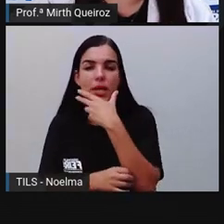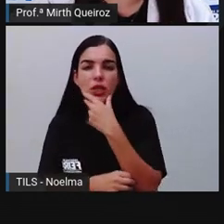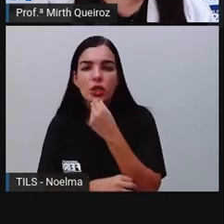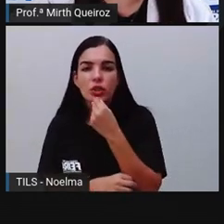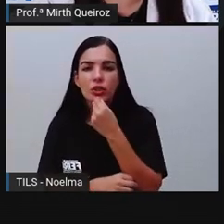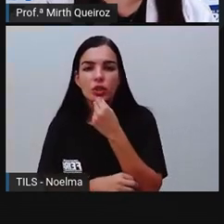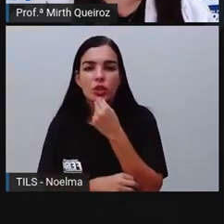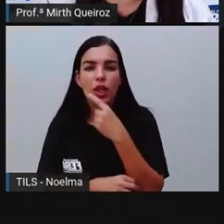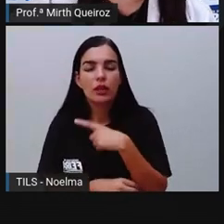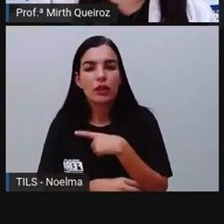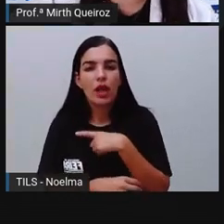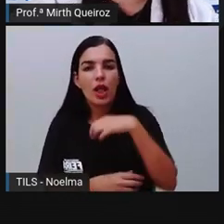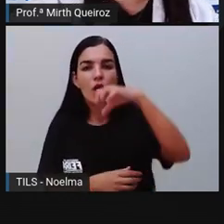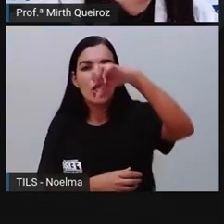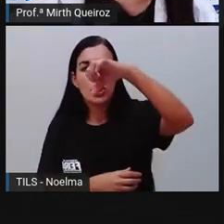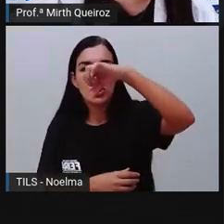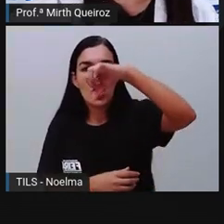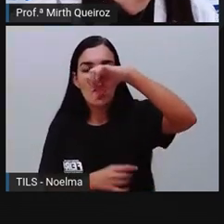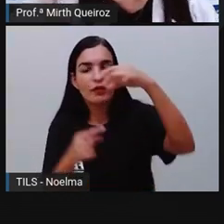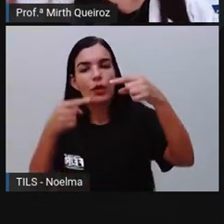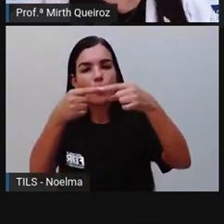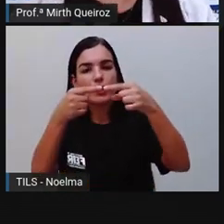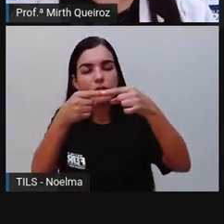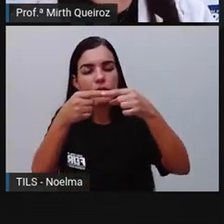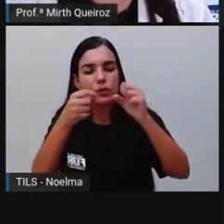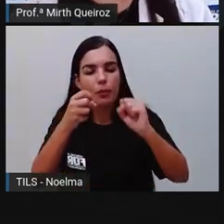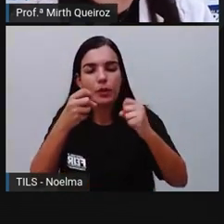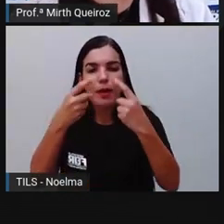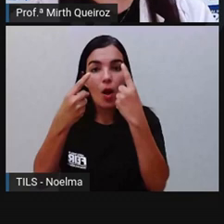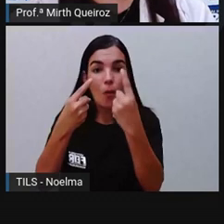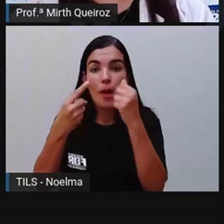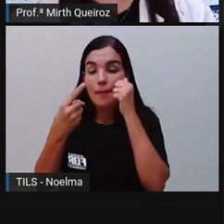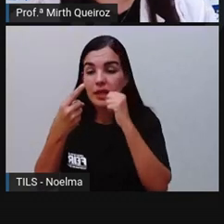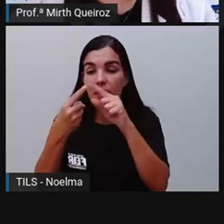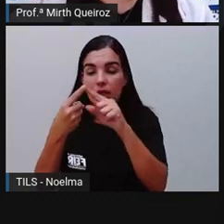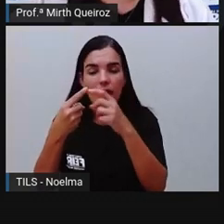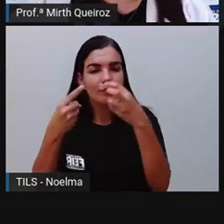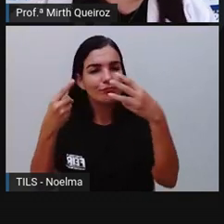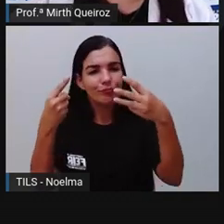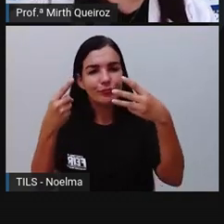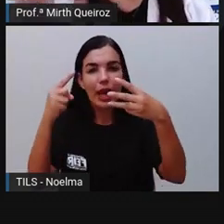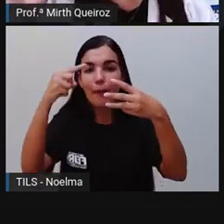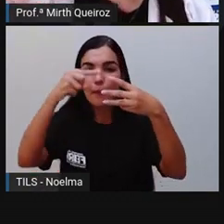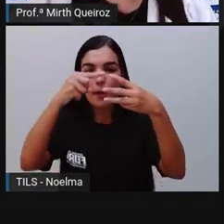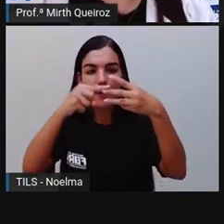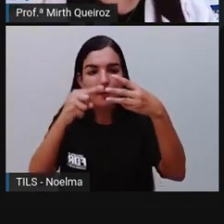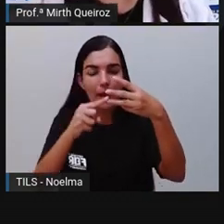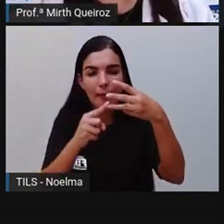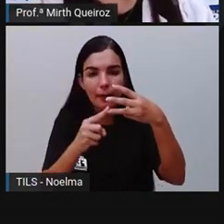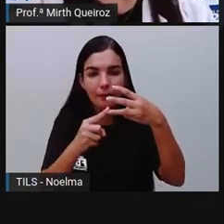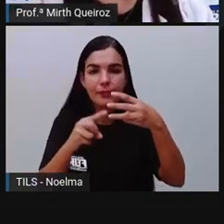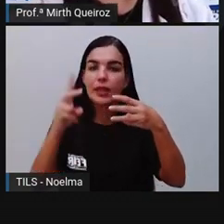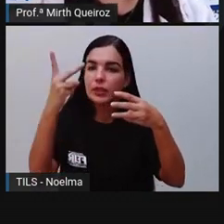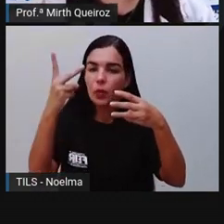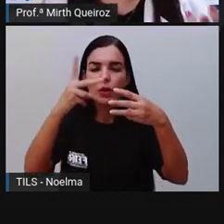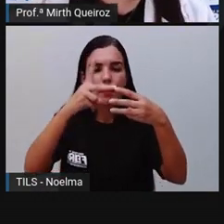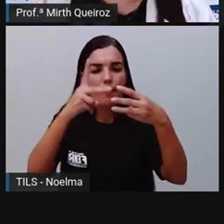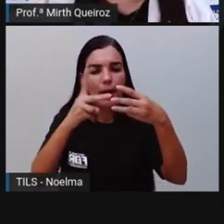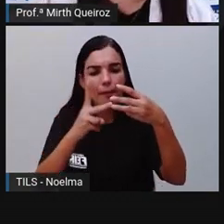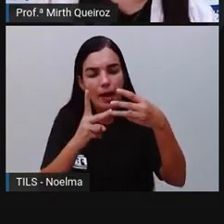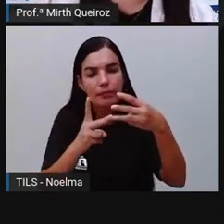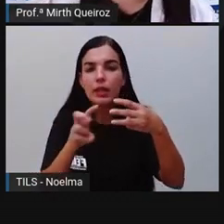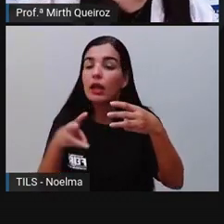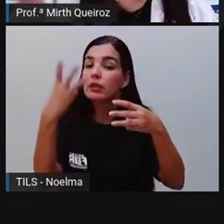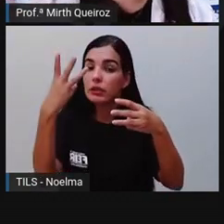vocês, nove combinações. A gente vai pegar uma menina e fazer combinação com todos os meninos. Segunda menina, combinação com todos os meninos.